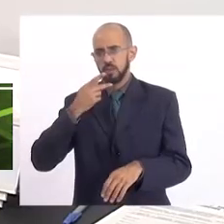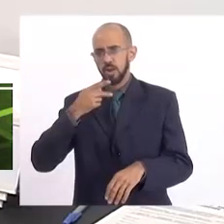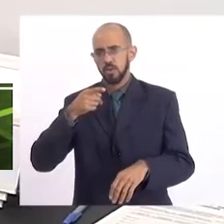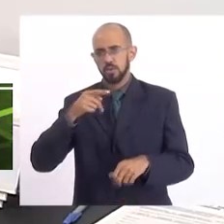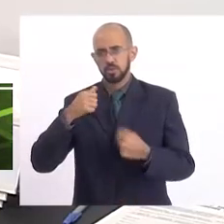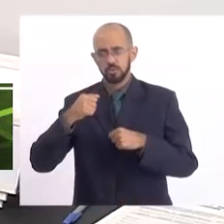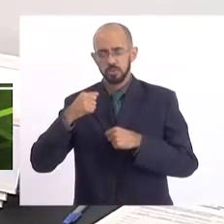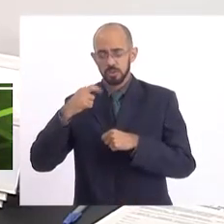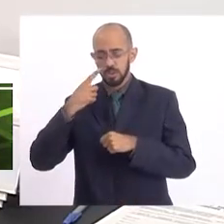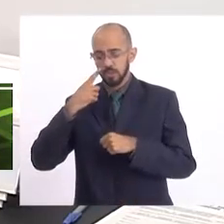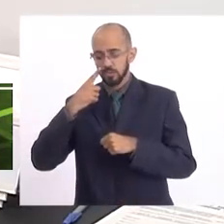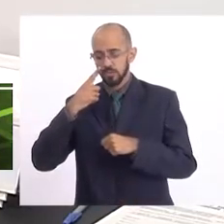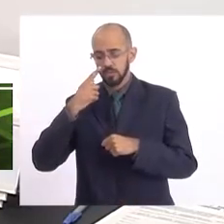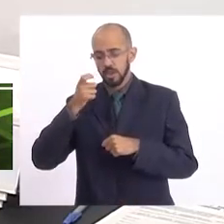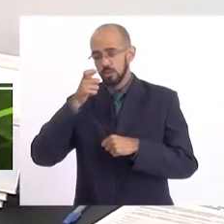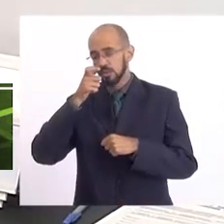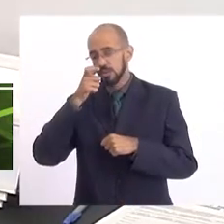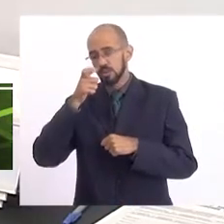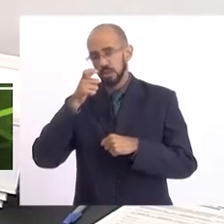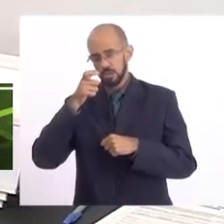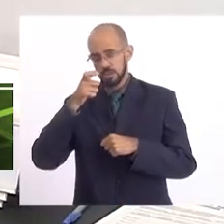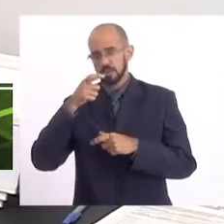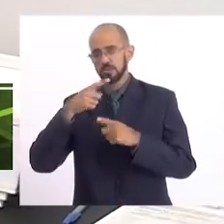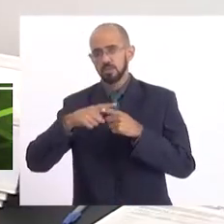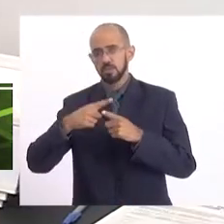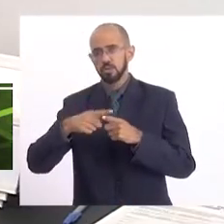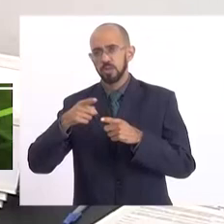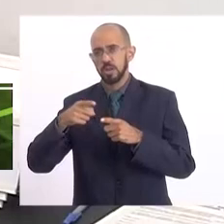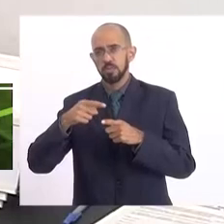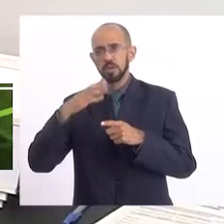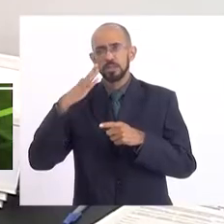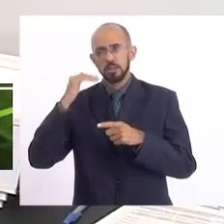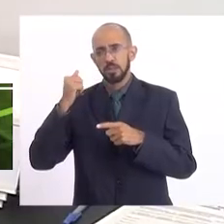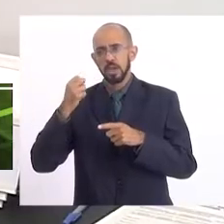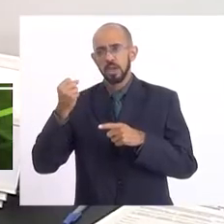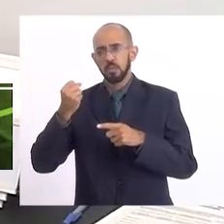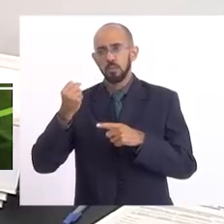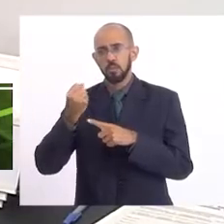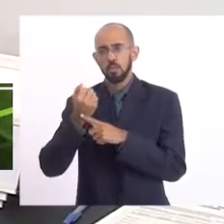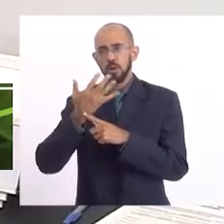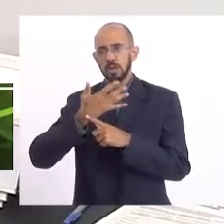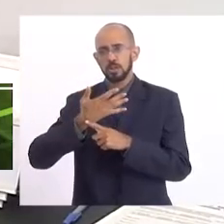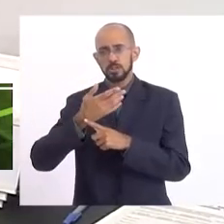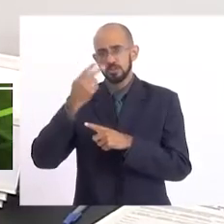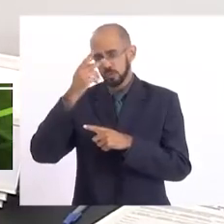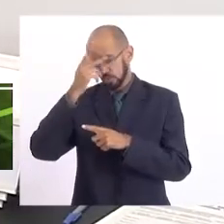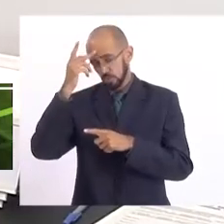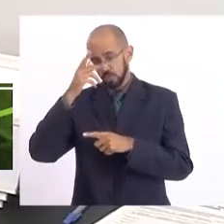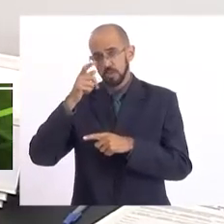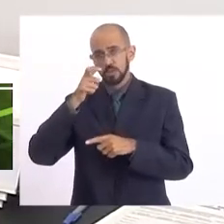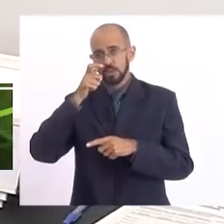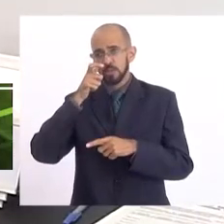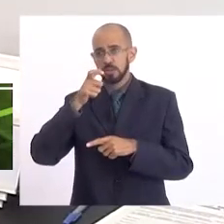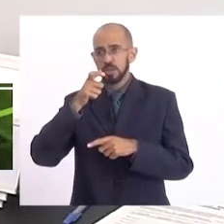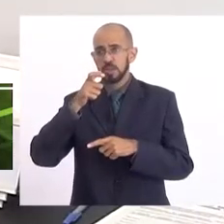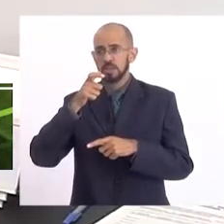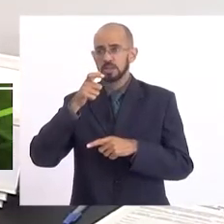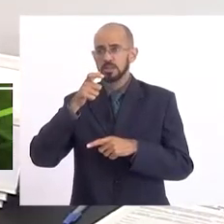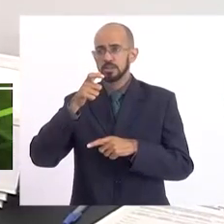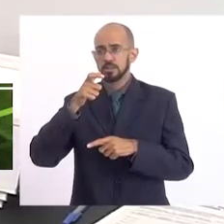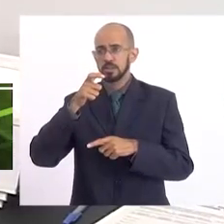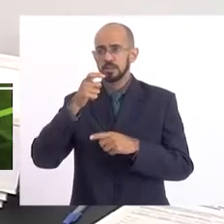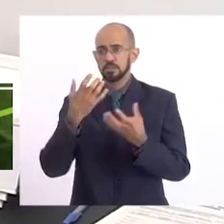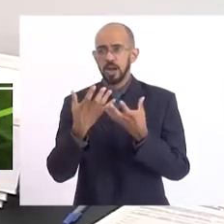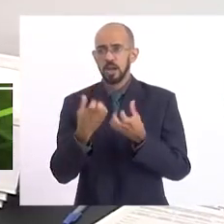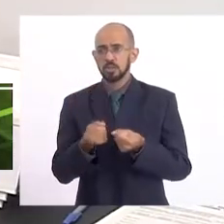esse levantamento de interesse, né, para ver quantas pessoas realmente podem e estão dispostas a assumir aí